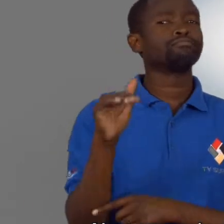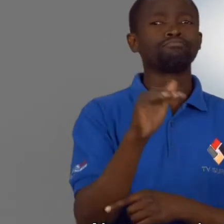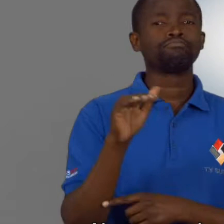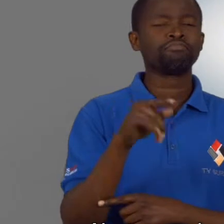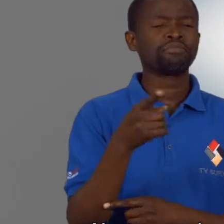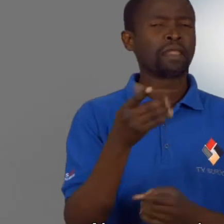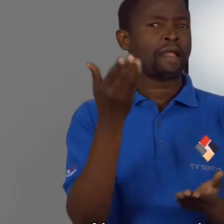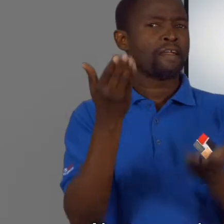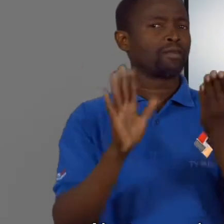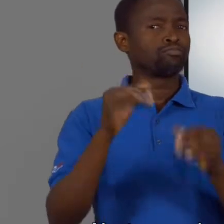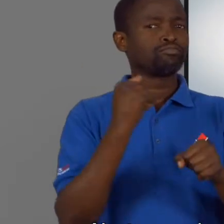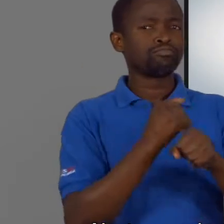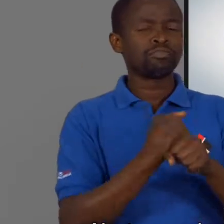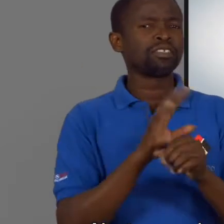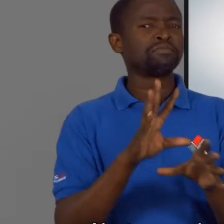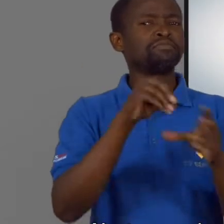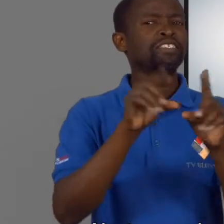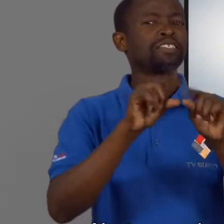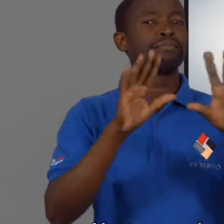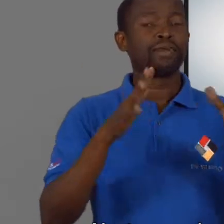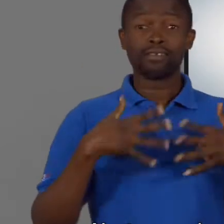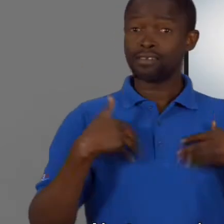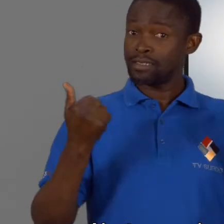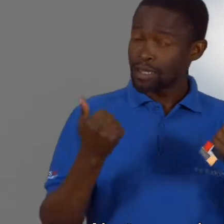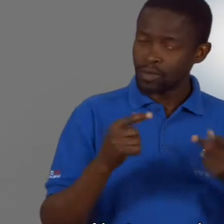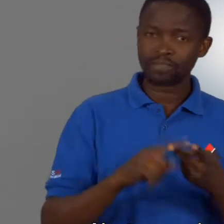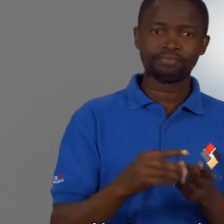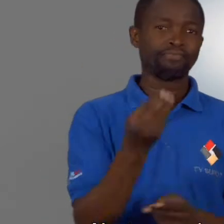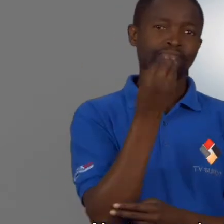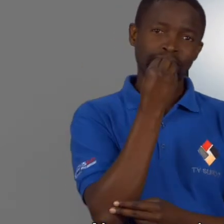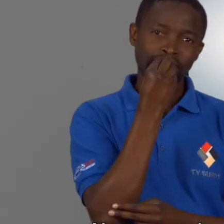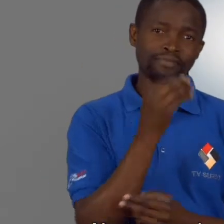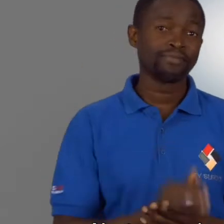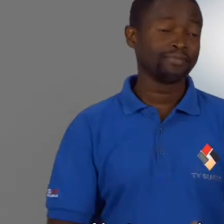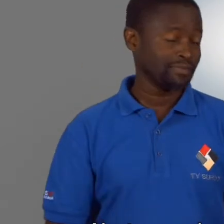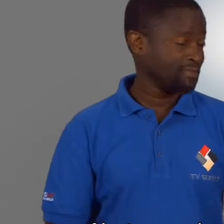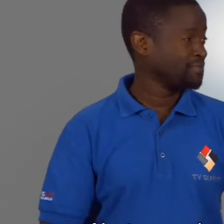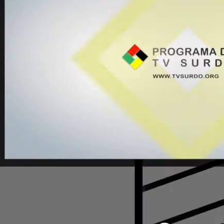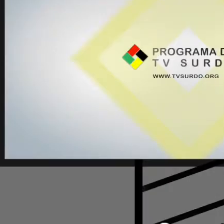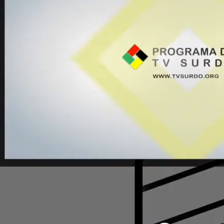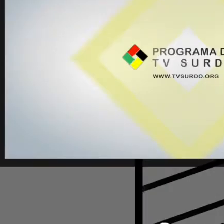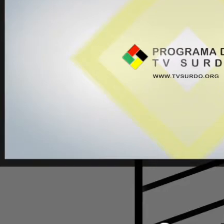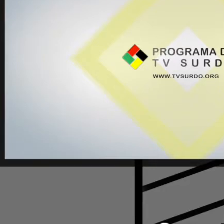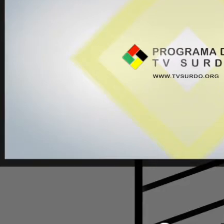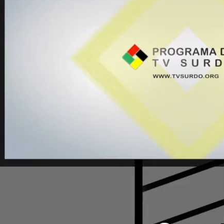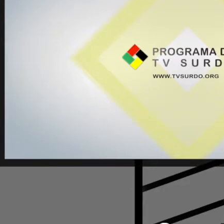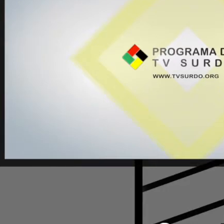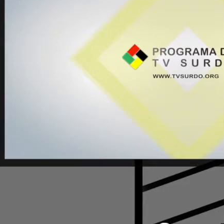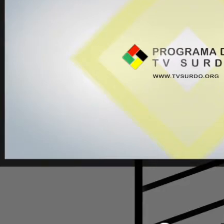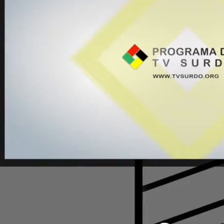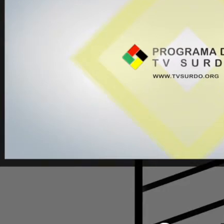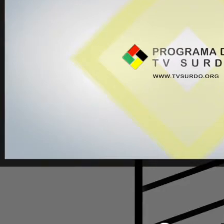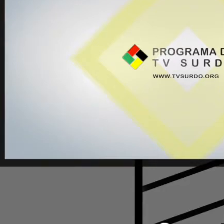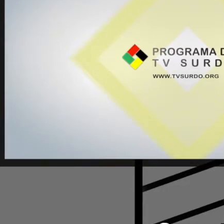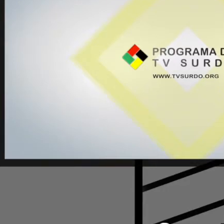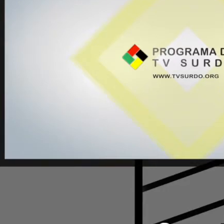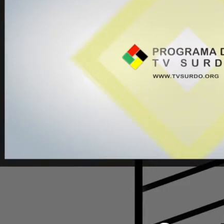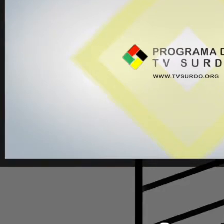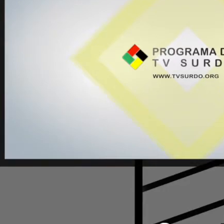rádios comunitárias avaliam a implementação de programas sobre saúde e nutrição. O evento contou com a